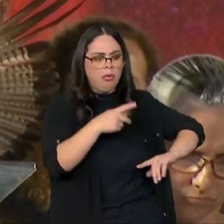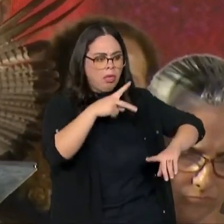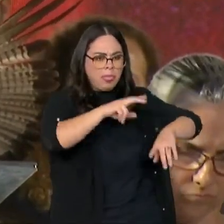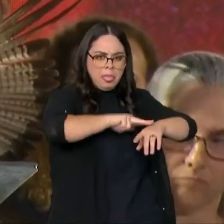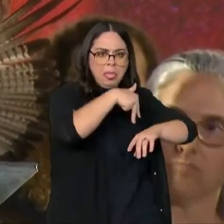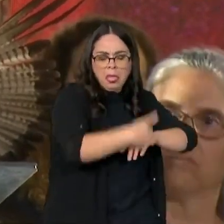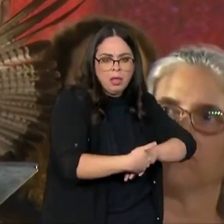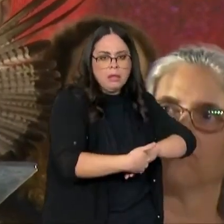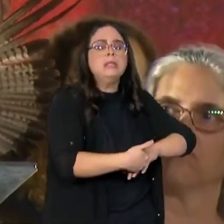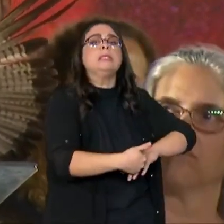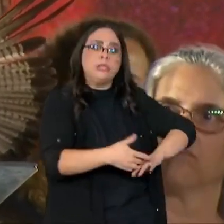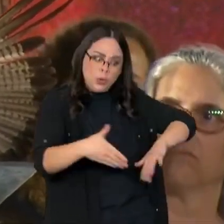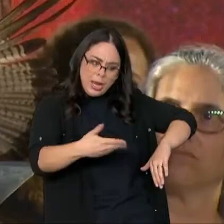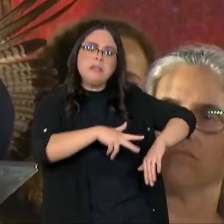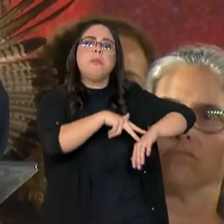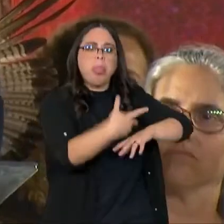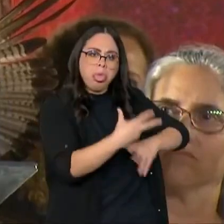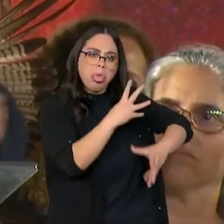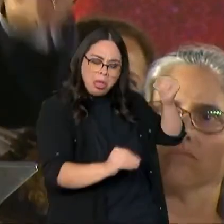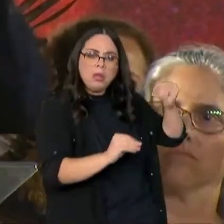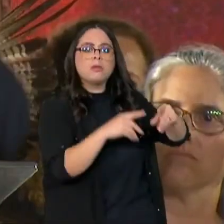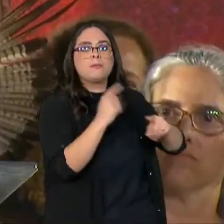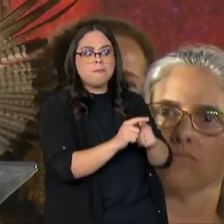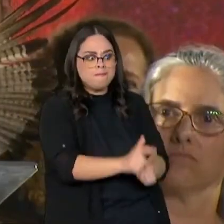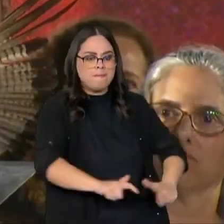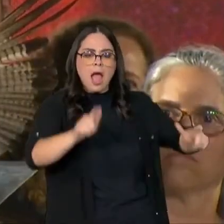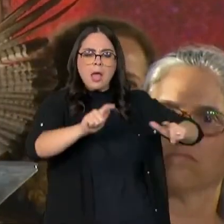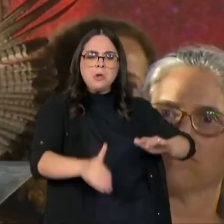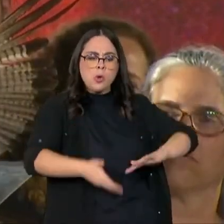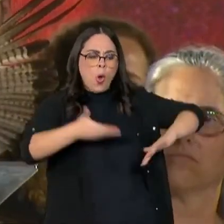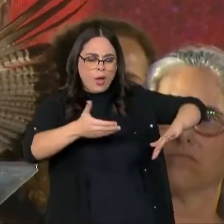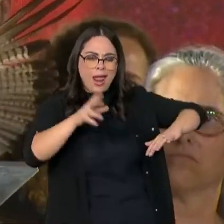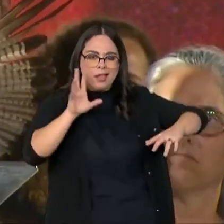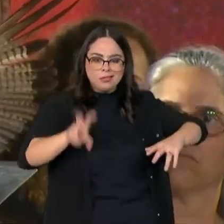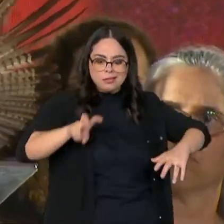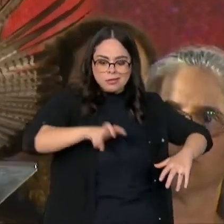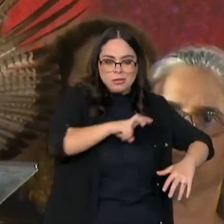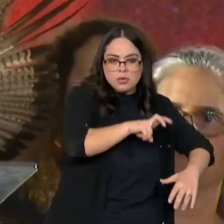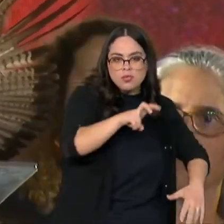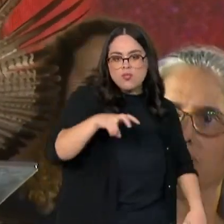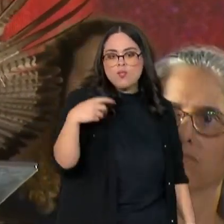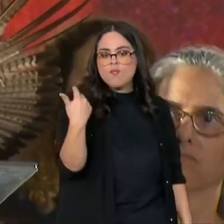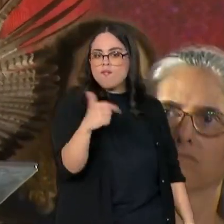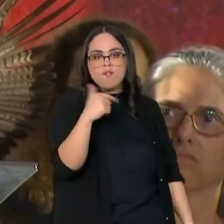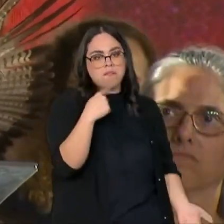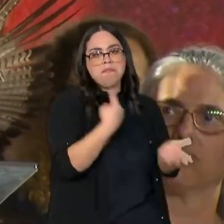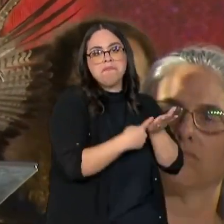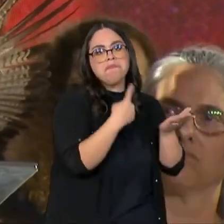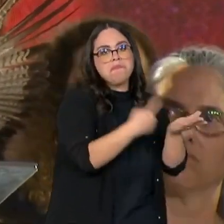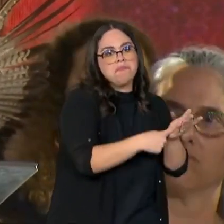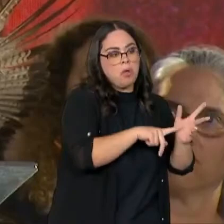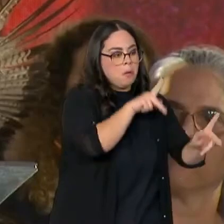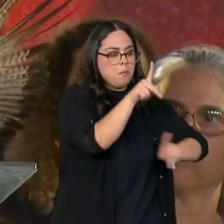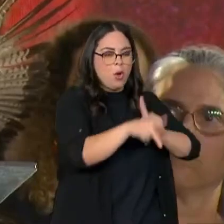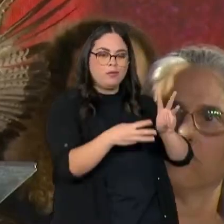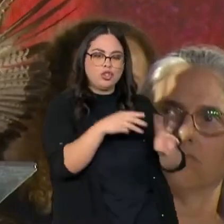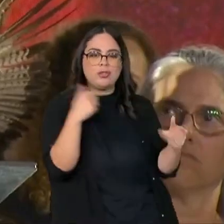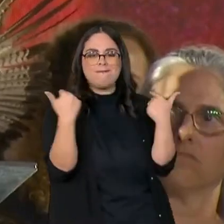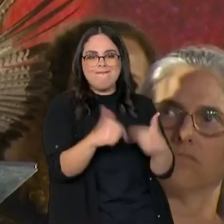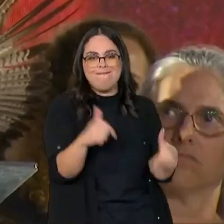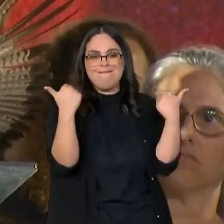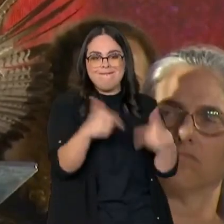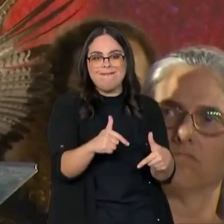veto. E ele teve, porque a maioria do congressista não tem compromisso com nenhum povo indígena.